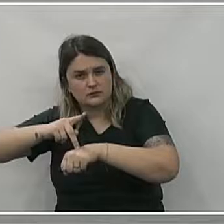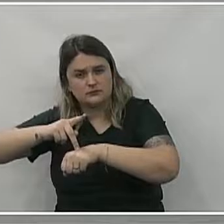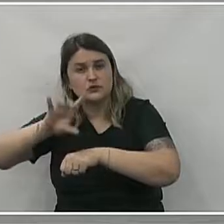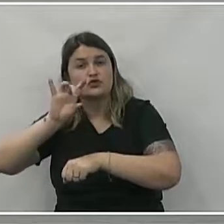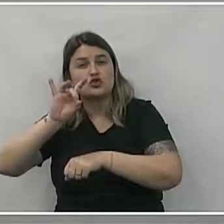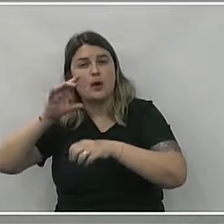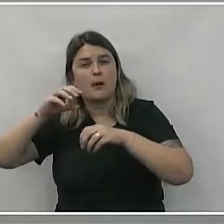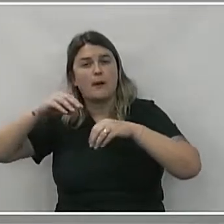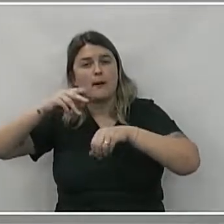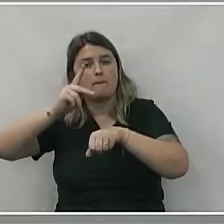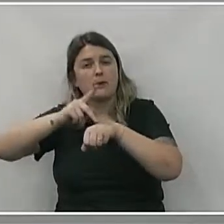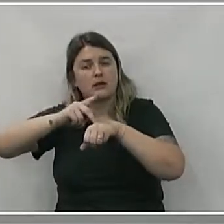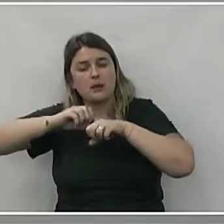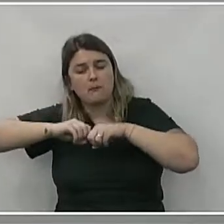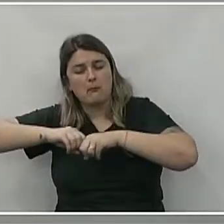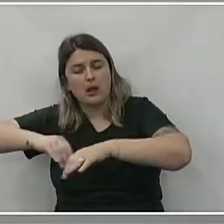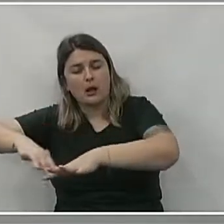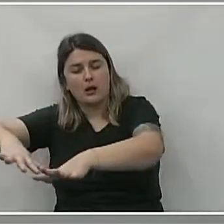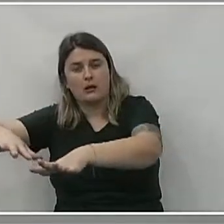Só jogaram.